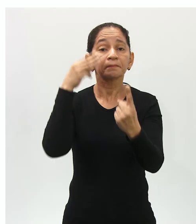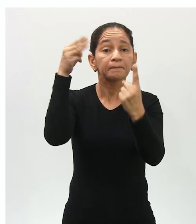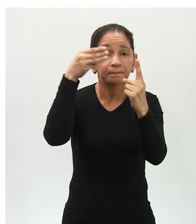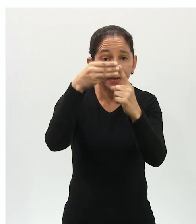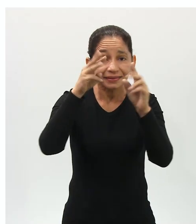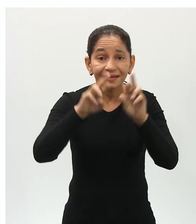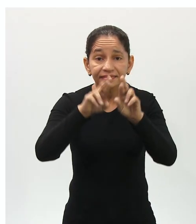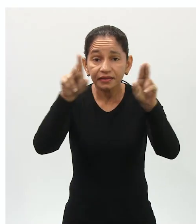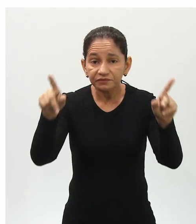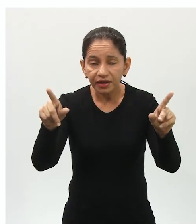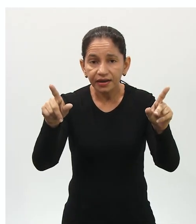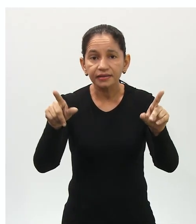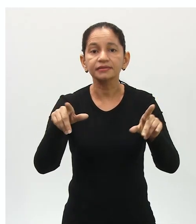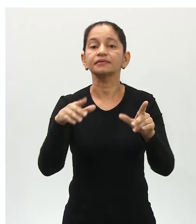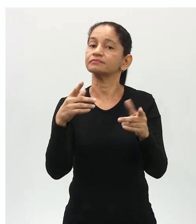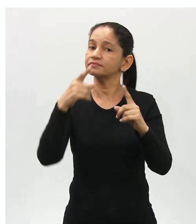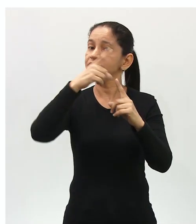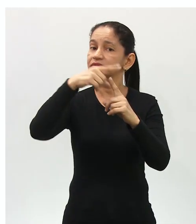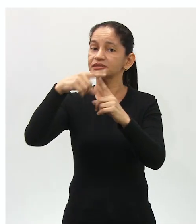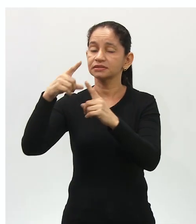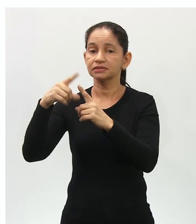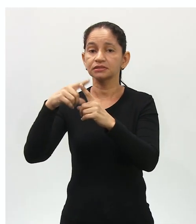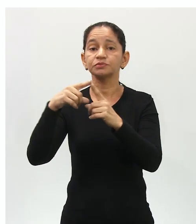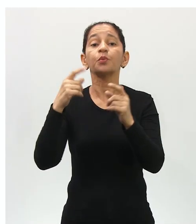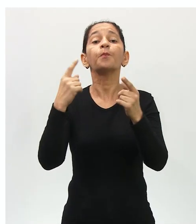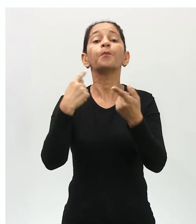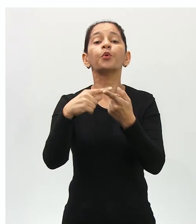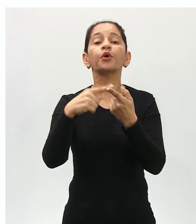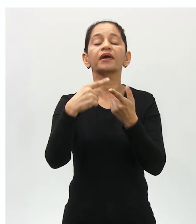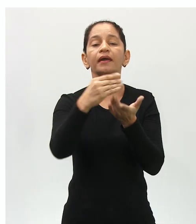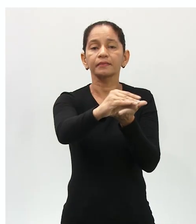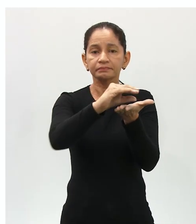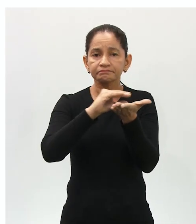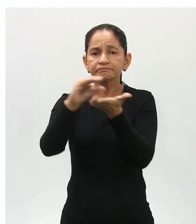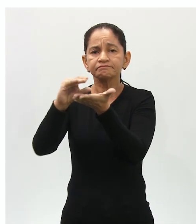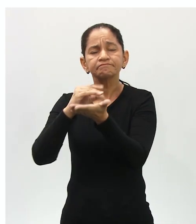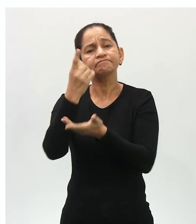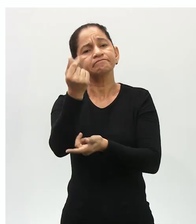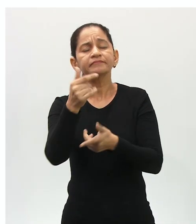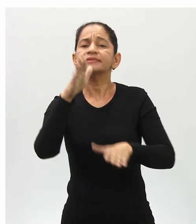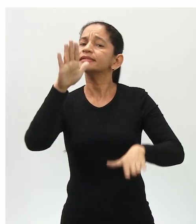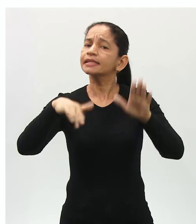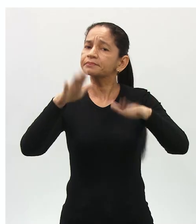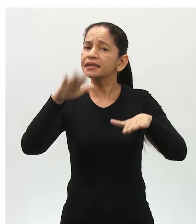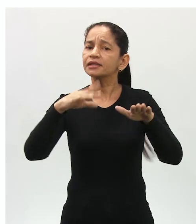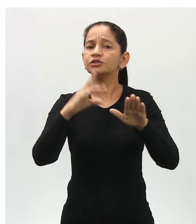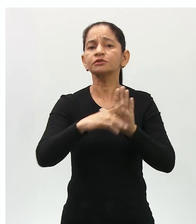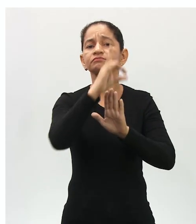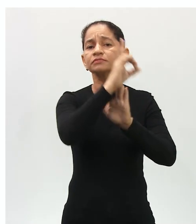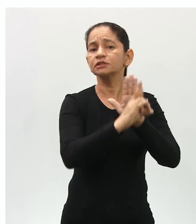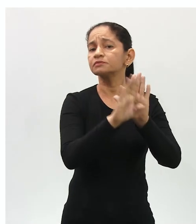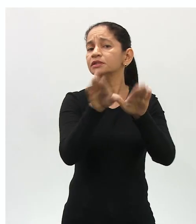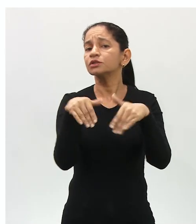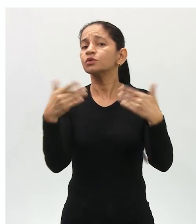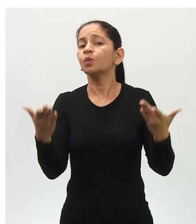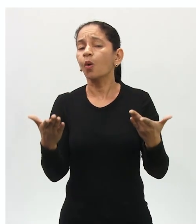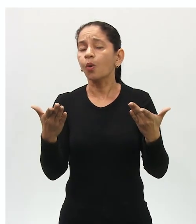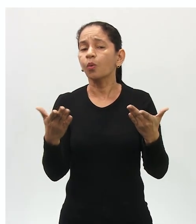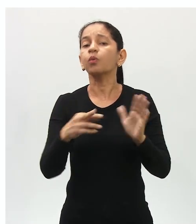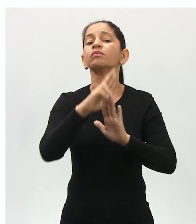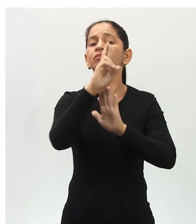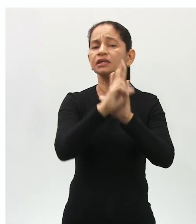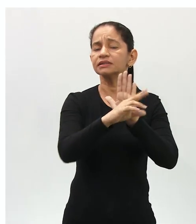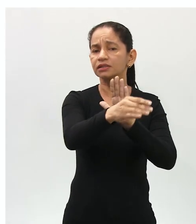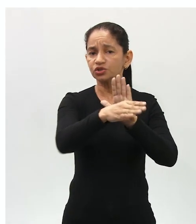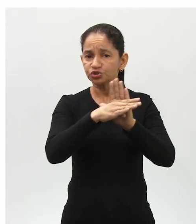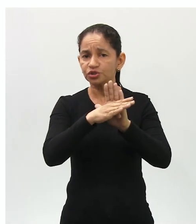pública federal para as despesas de capital e outras delas decorrentes, e para os programas de